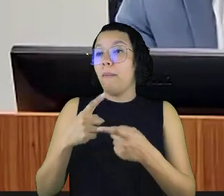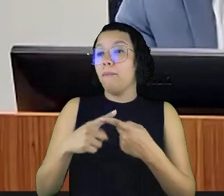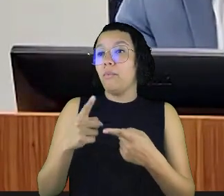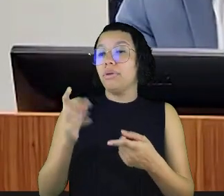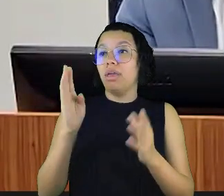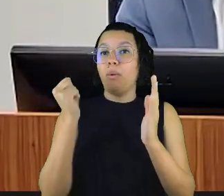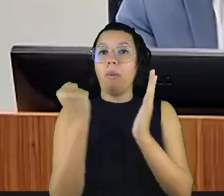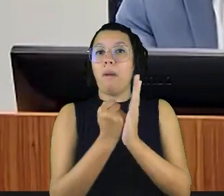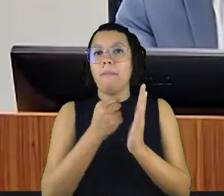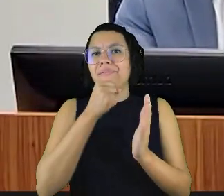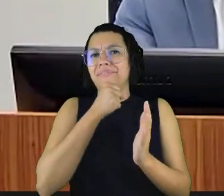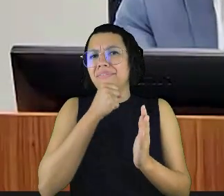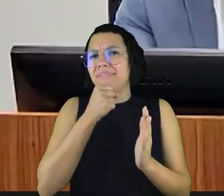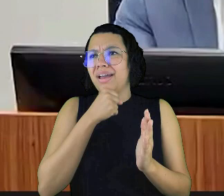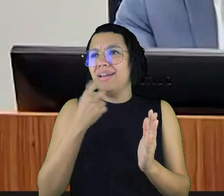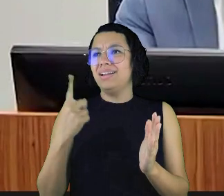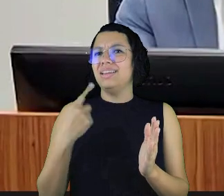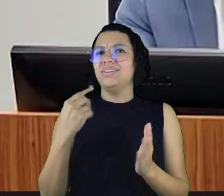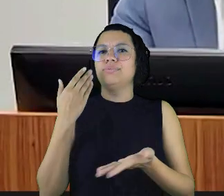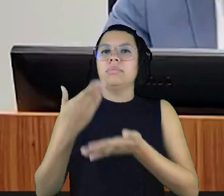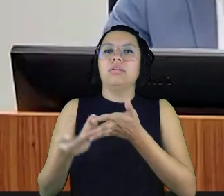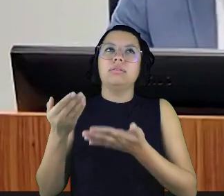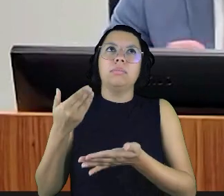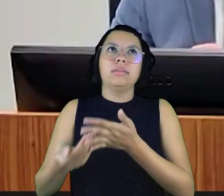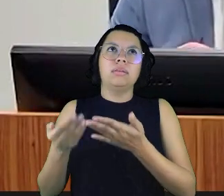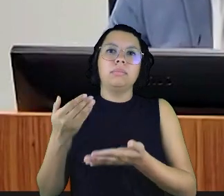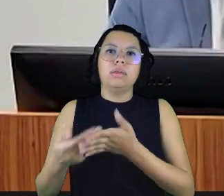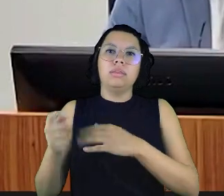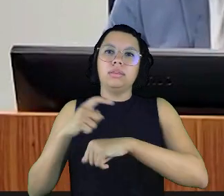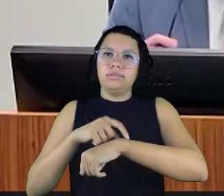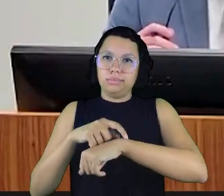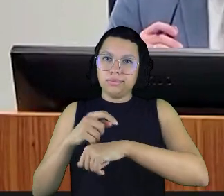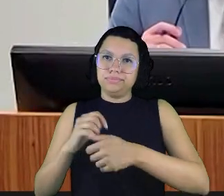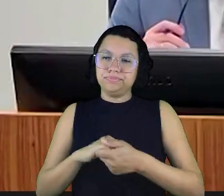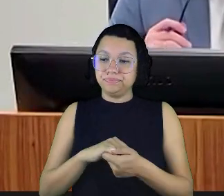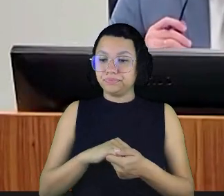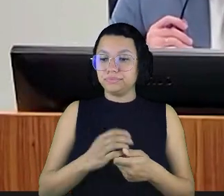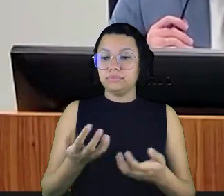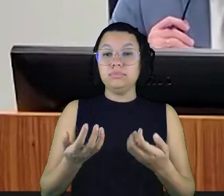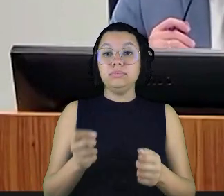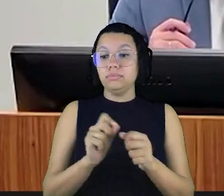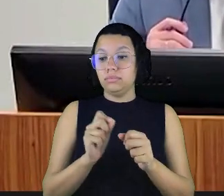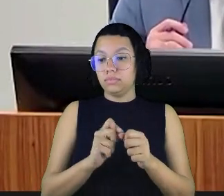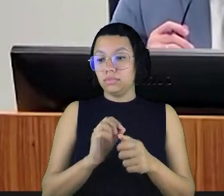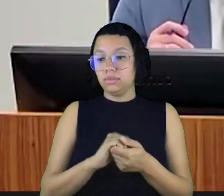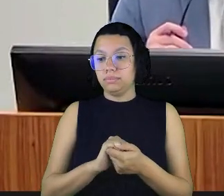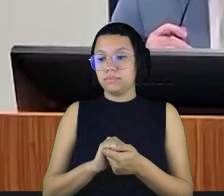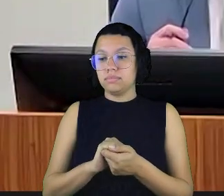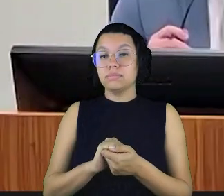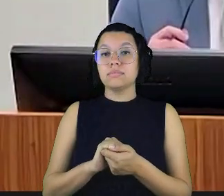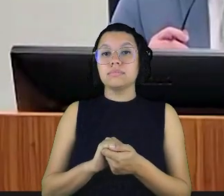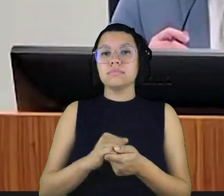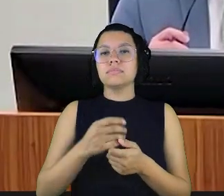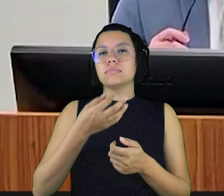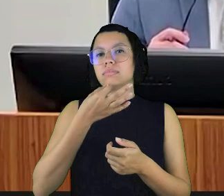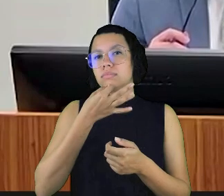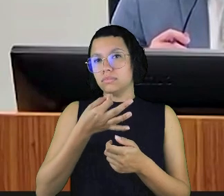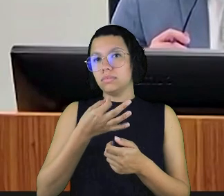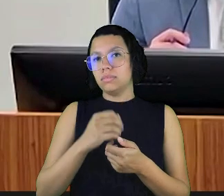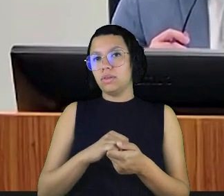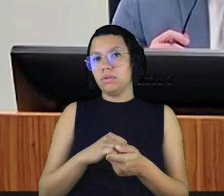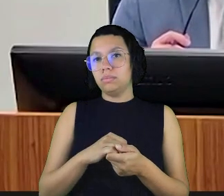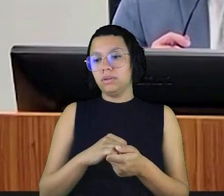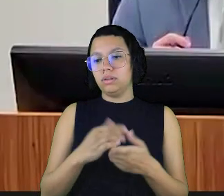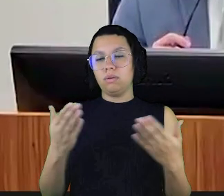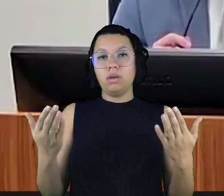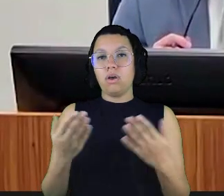lá, É, gastando mais do que. é. Eu queria fazer, Renata, Hum, um comentário aqui frente a uma pergunta que eu